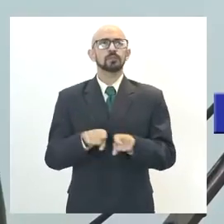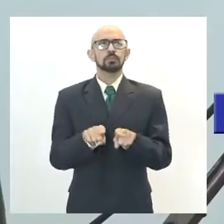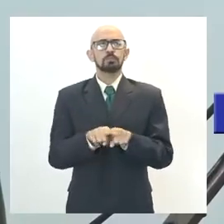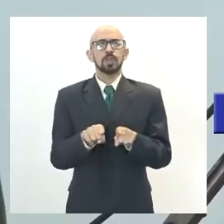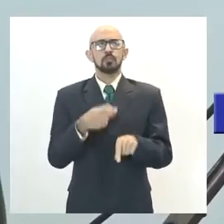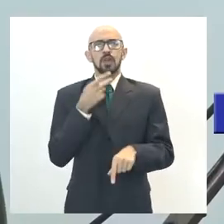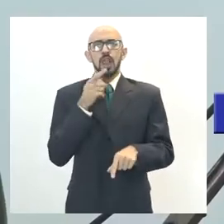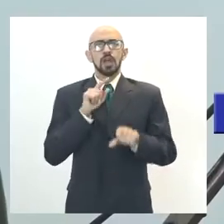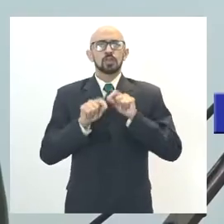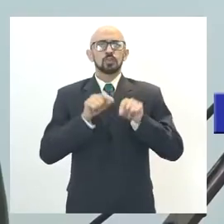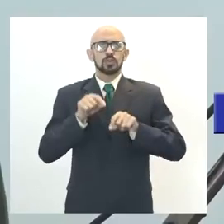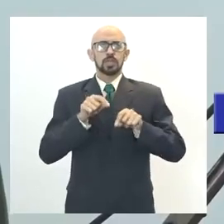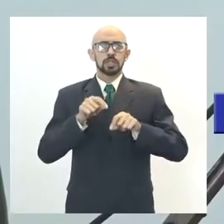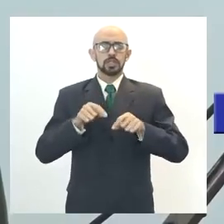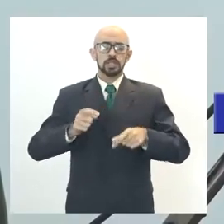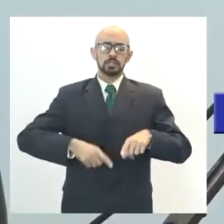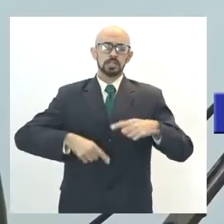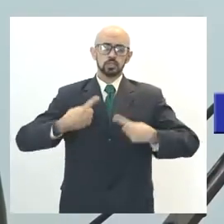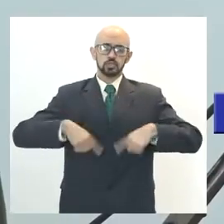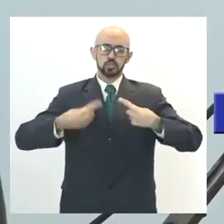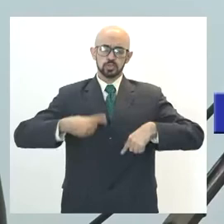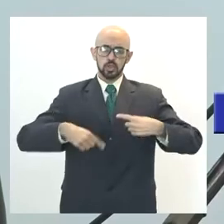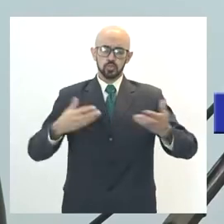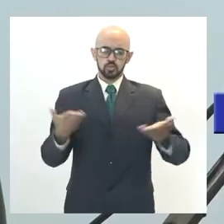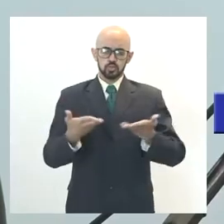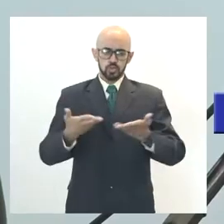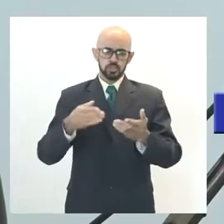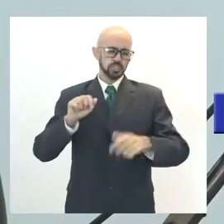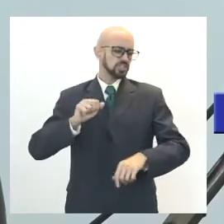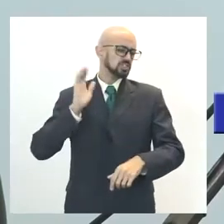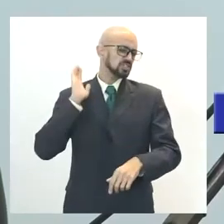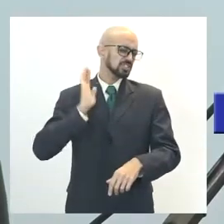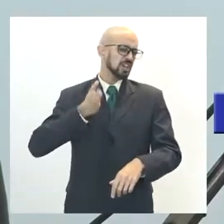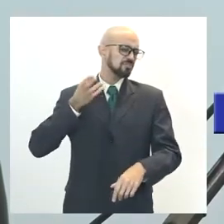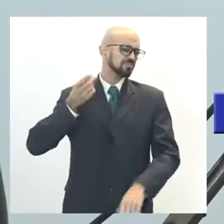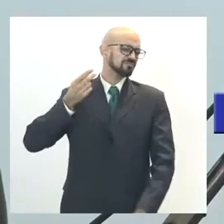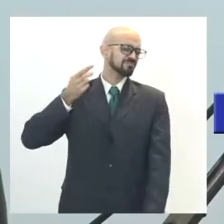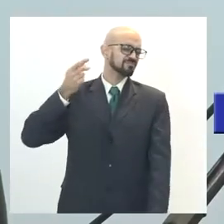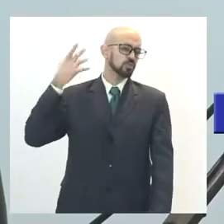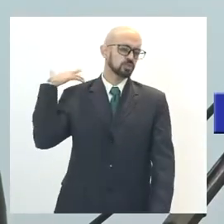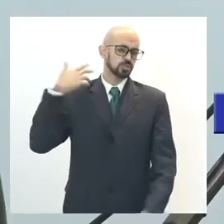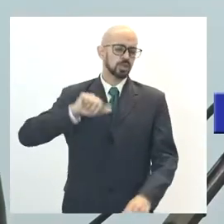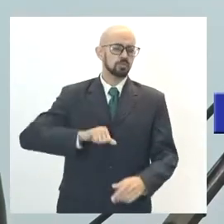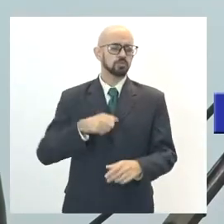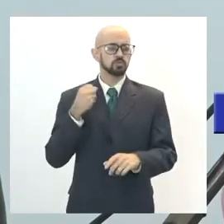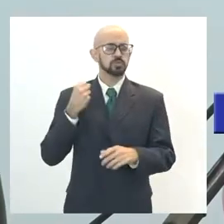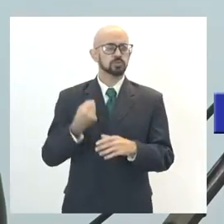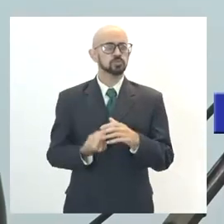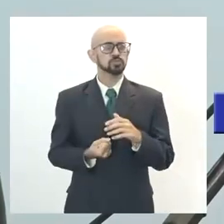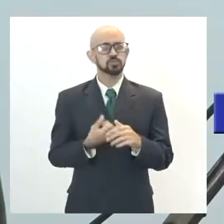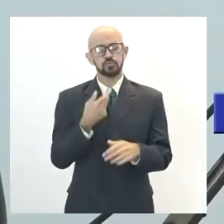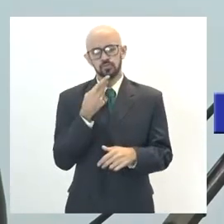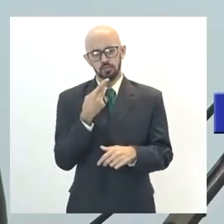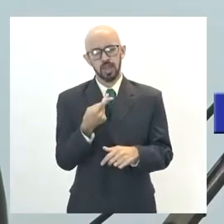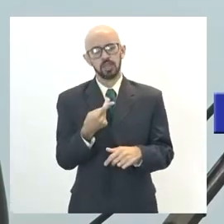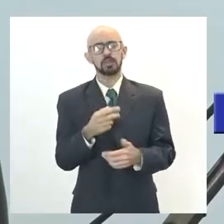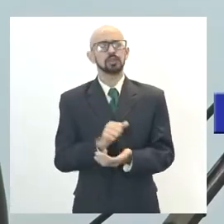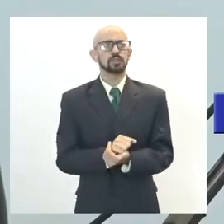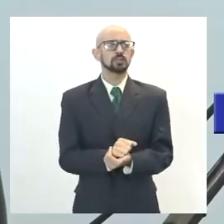esse debate de hoje é um debate que a gente vem travando já um tempo né Nós estamos estudando com